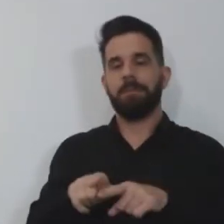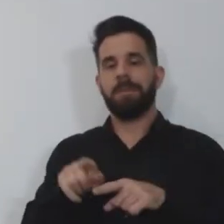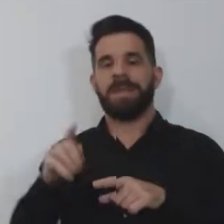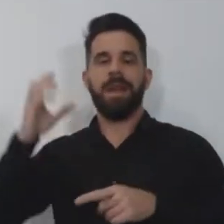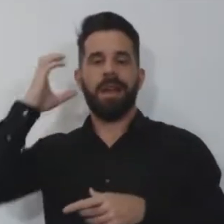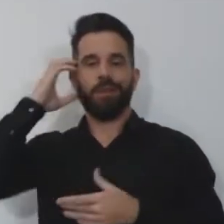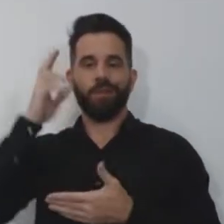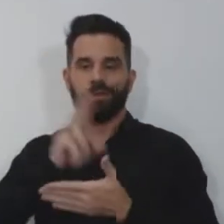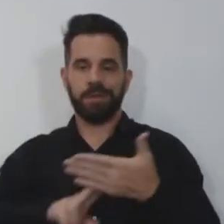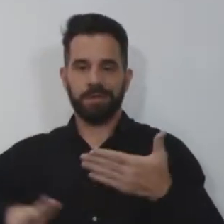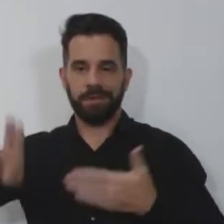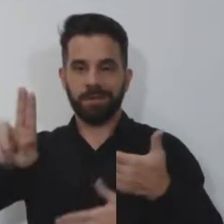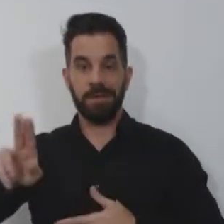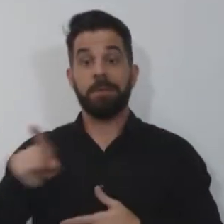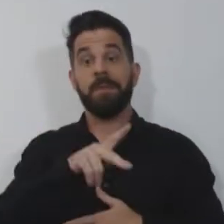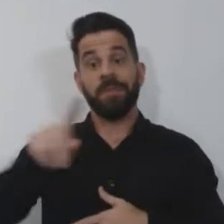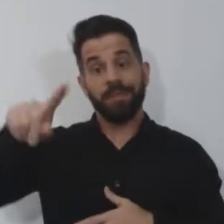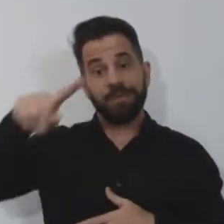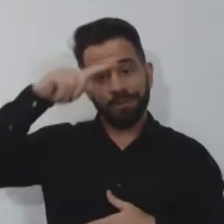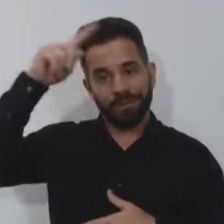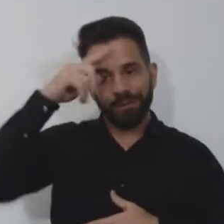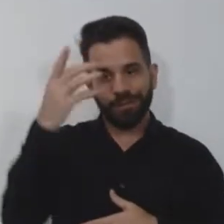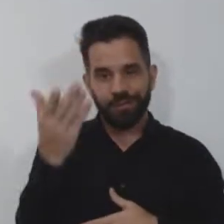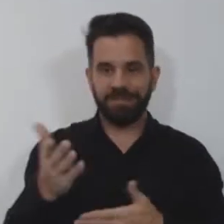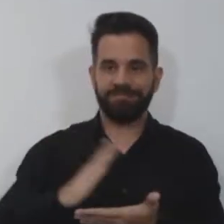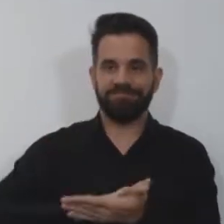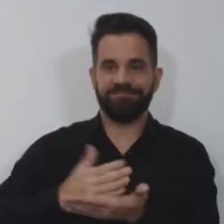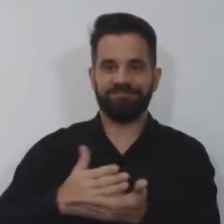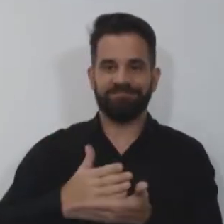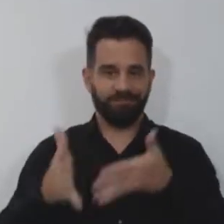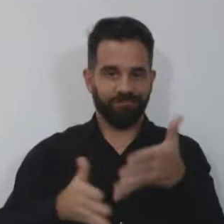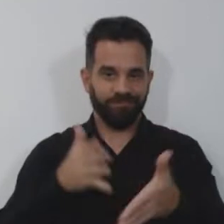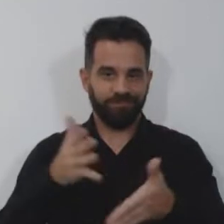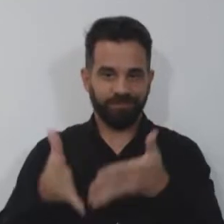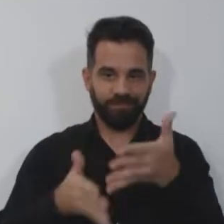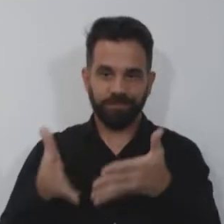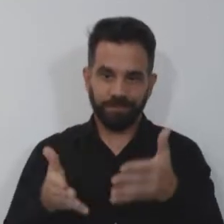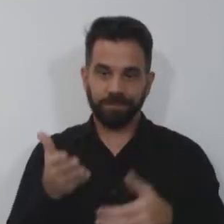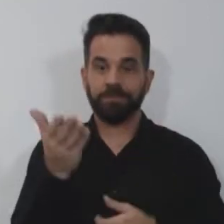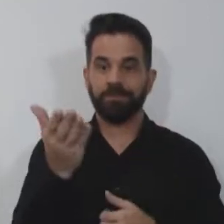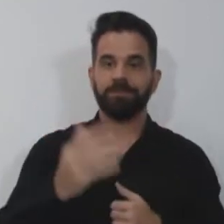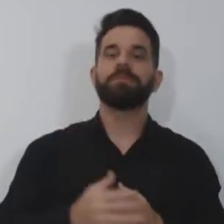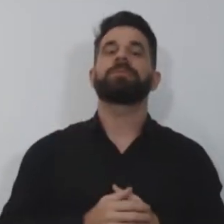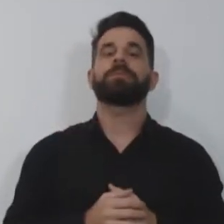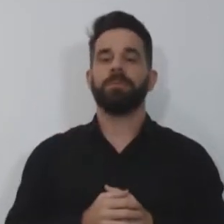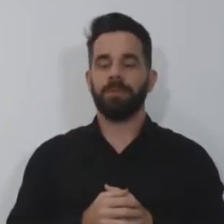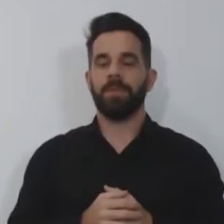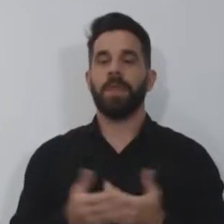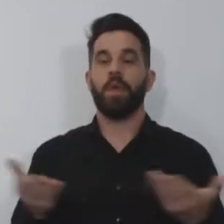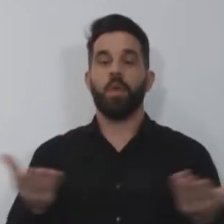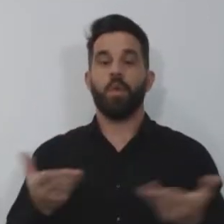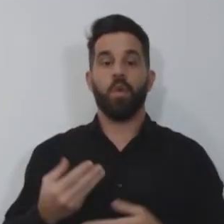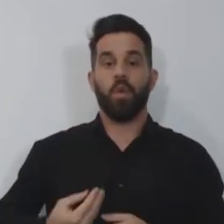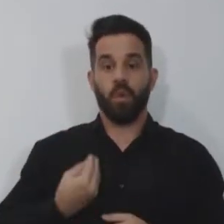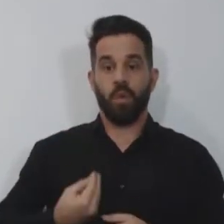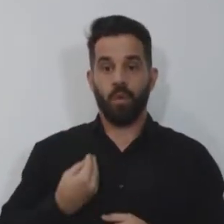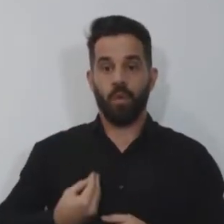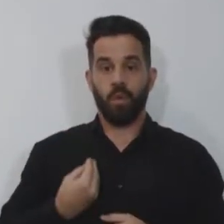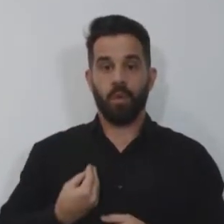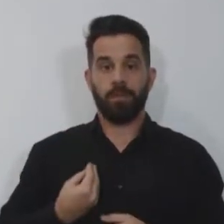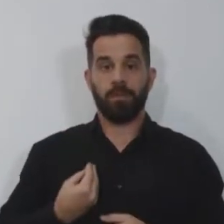o professor Diego Barbosa, responsável pela interpretação para Libras no programa de hoje.